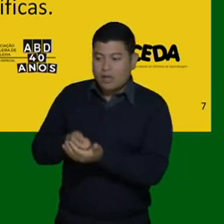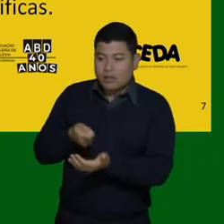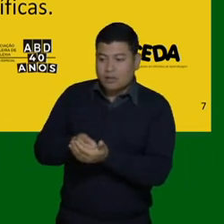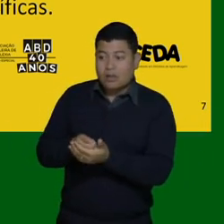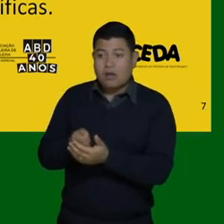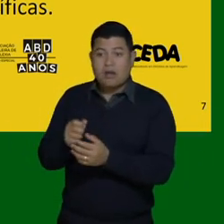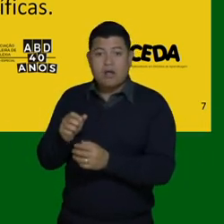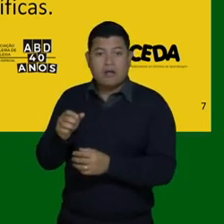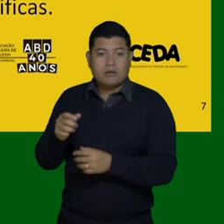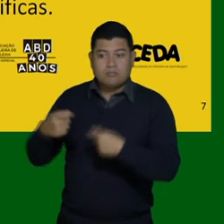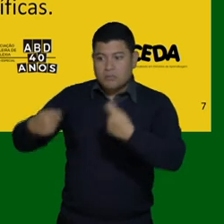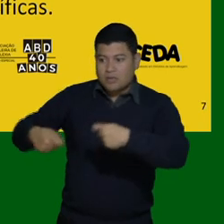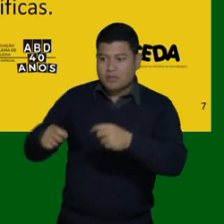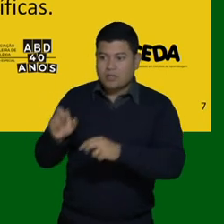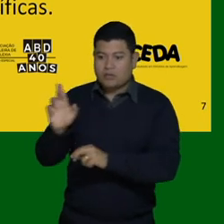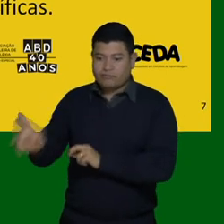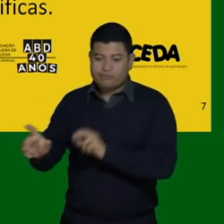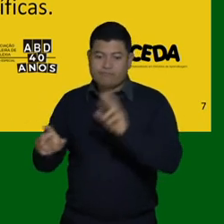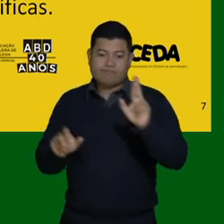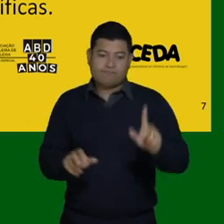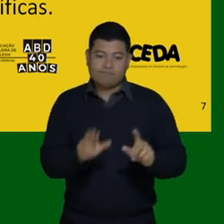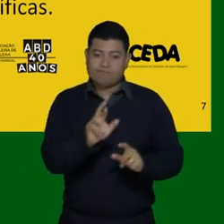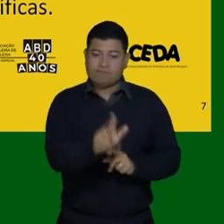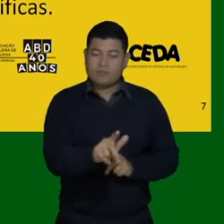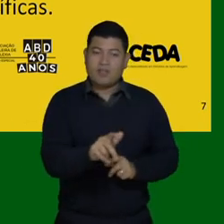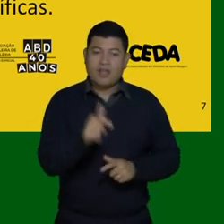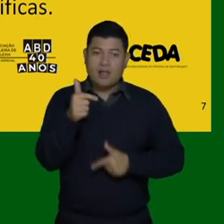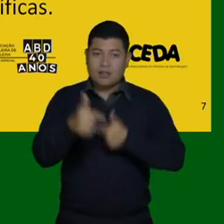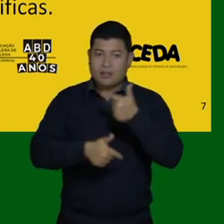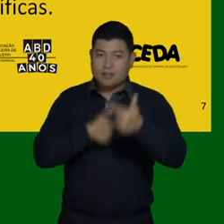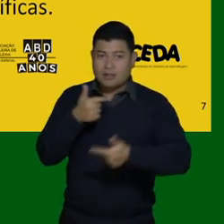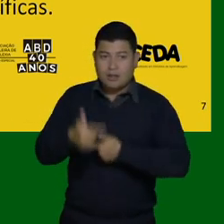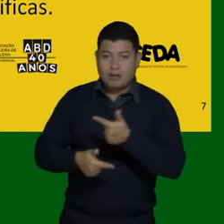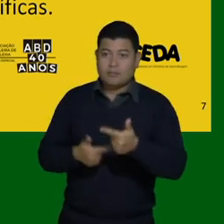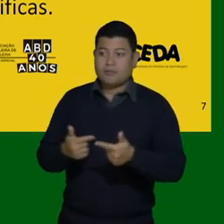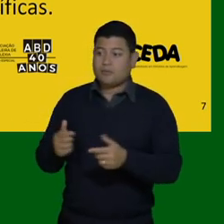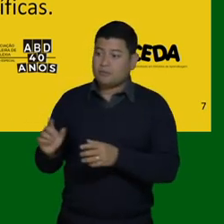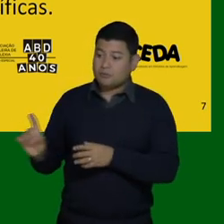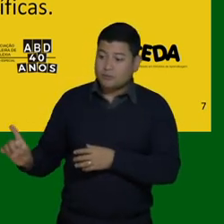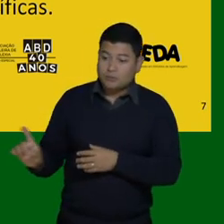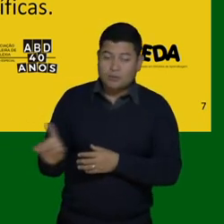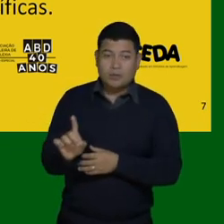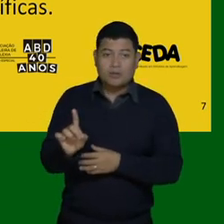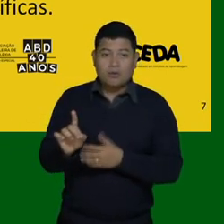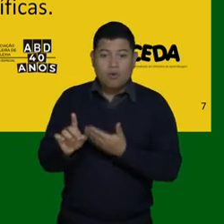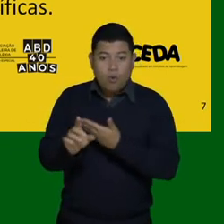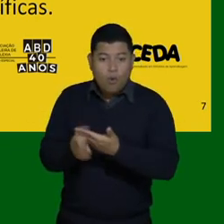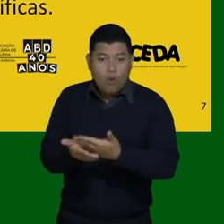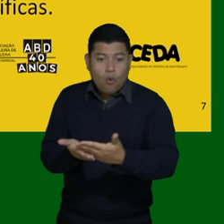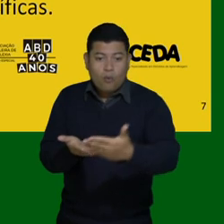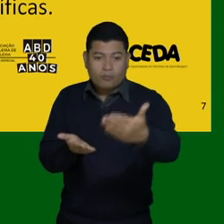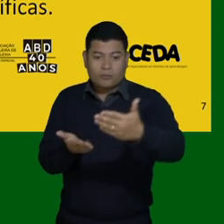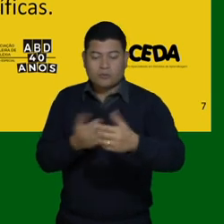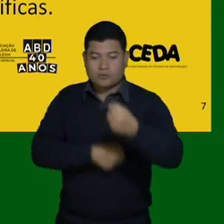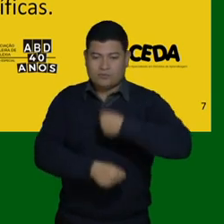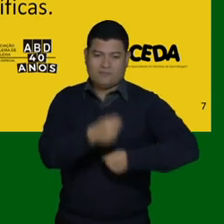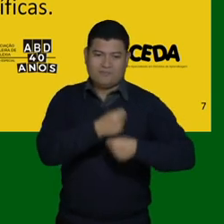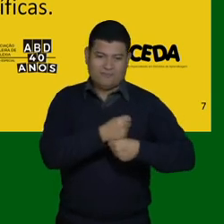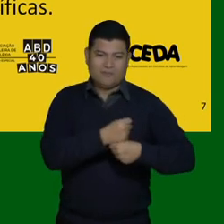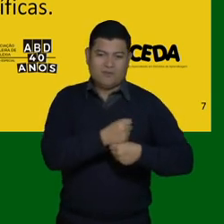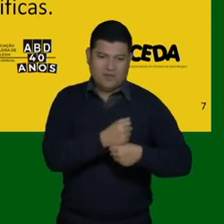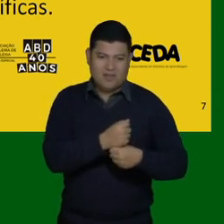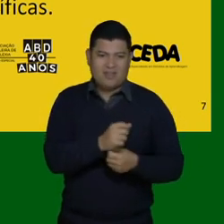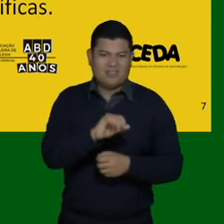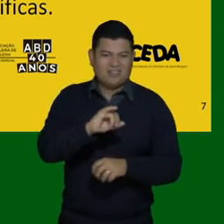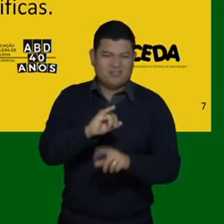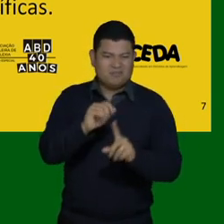necessidade mas dá trabalho no ingresso do aluno dá trabalho no começo do ano letivo depois as coisas